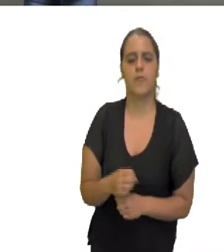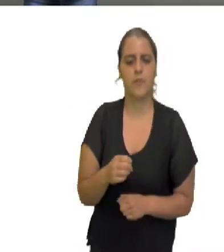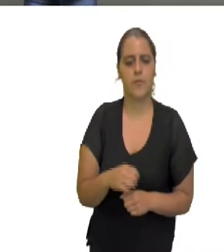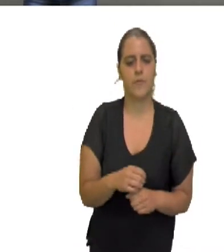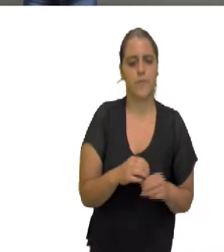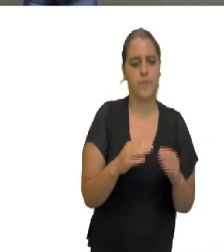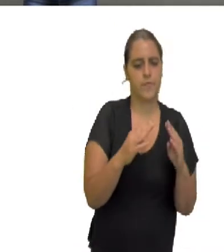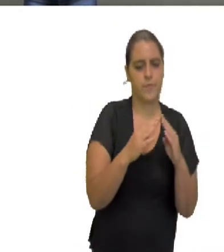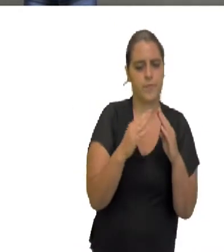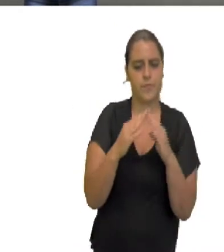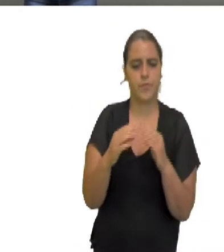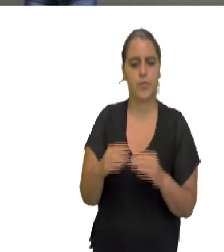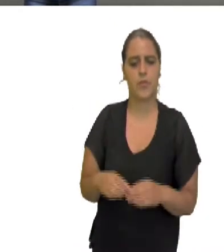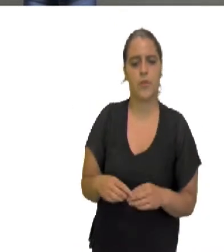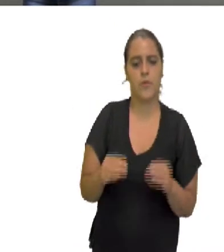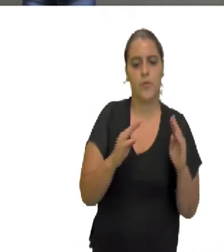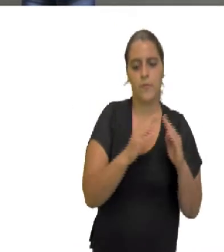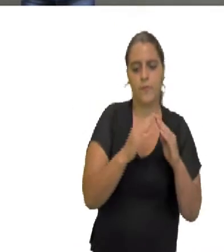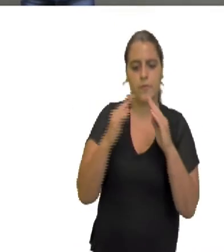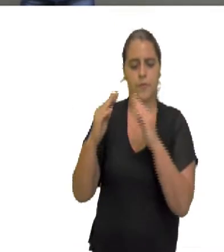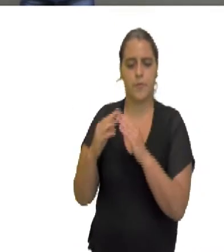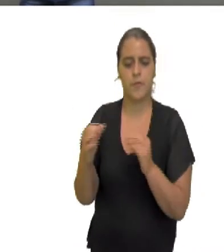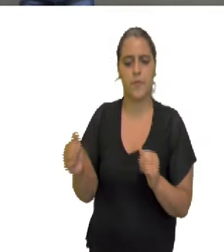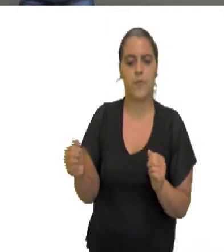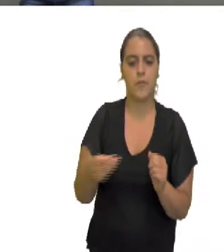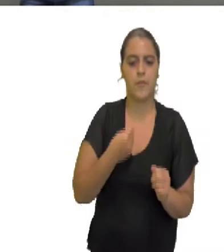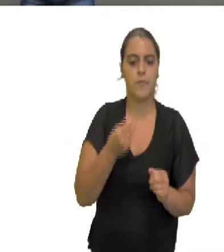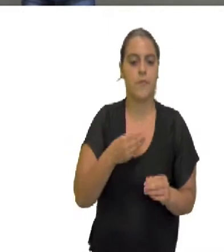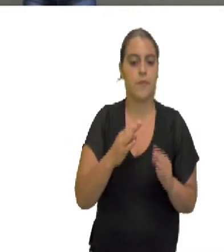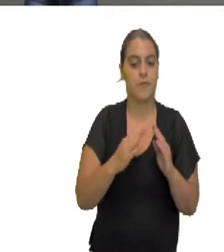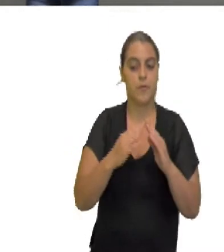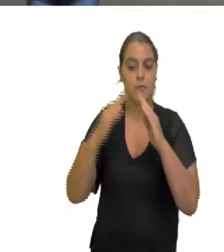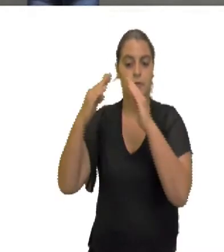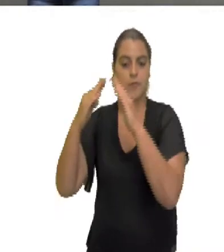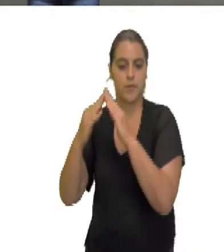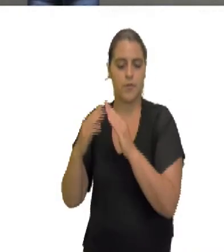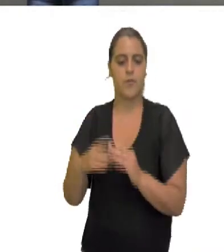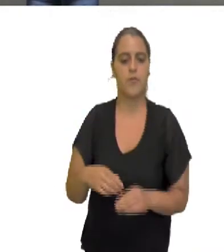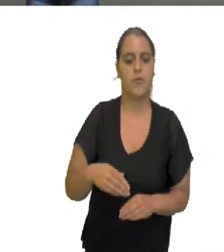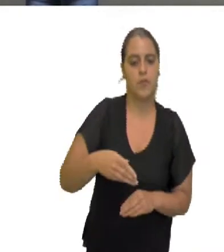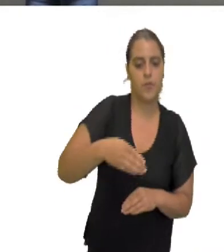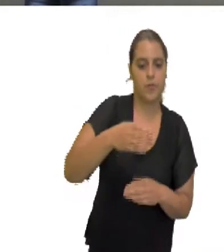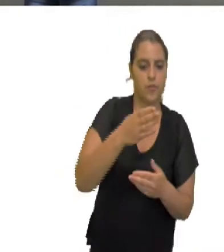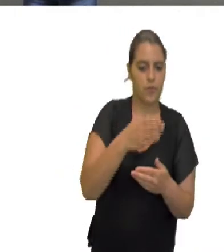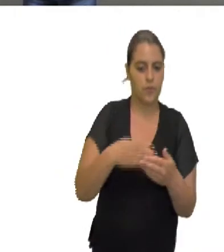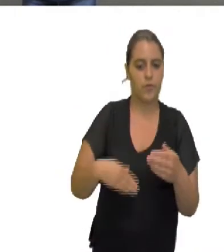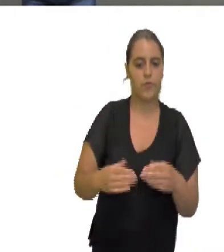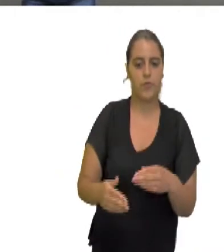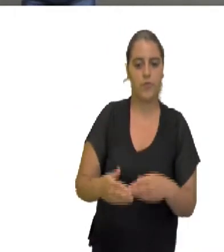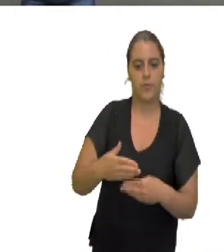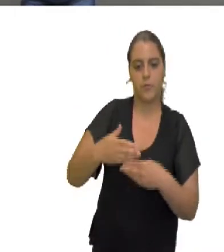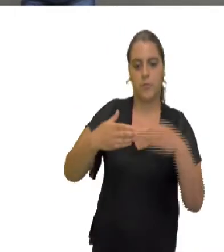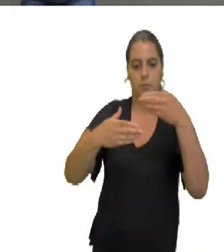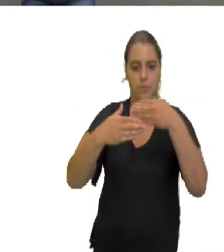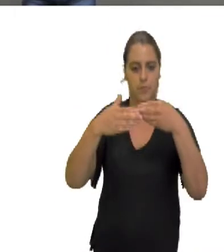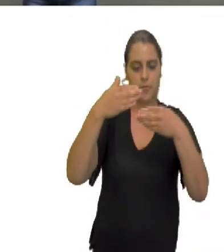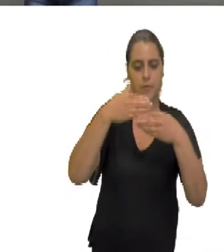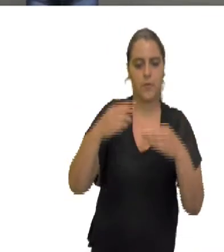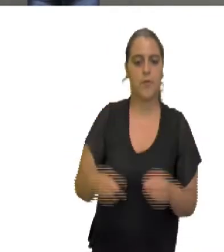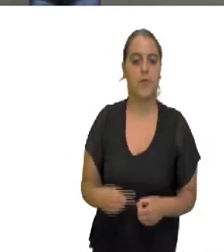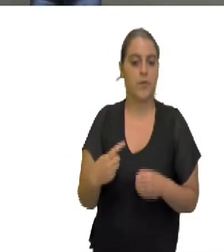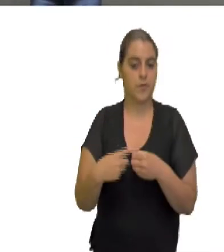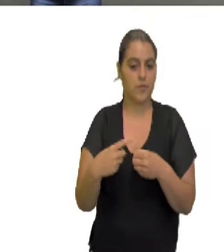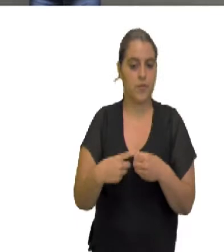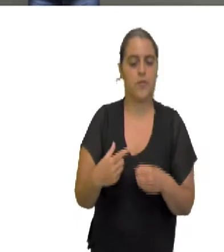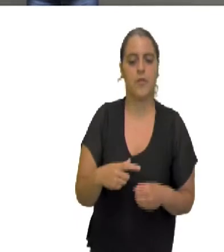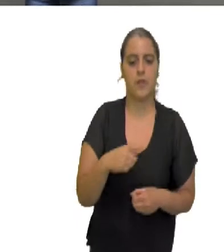dos outros. Os nossos vizinhos, eles moram ao lado, é dividido às vezes por um muro. E a cidade, ela